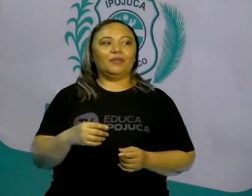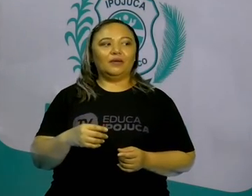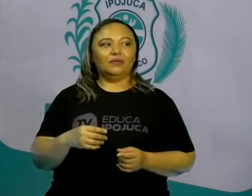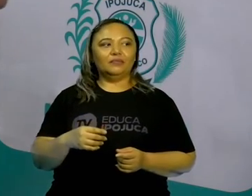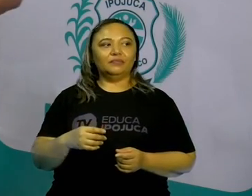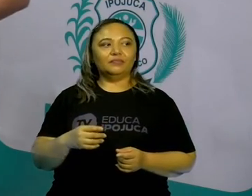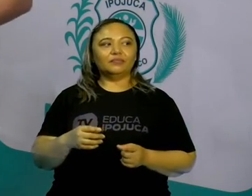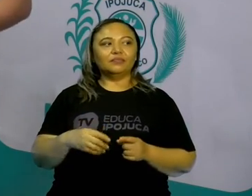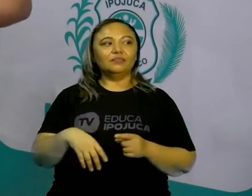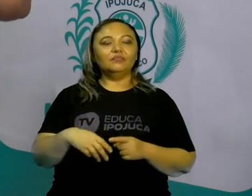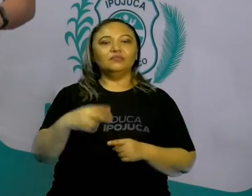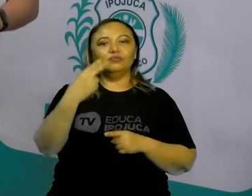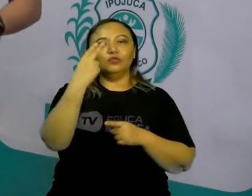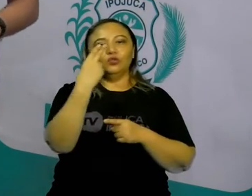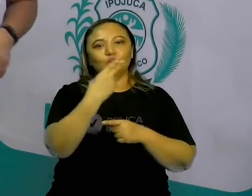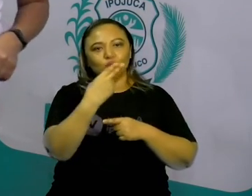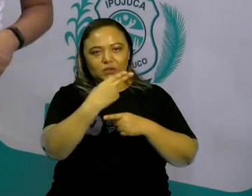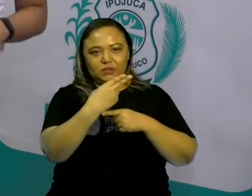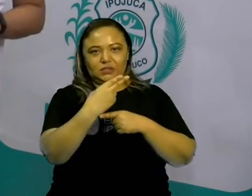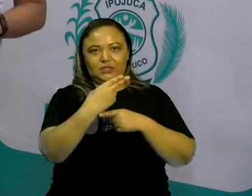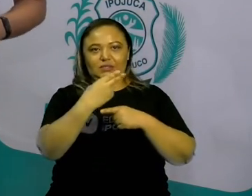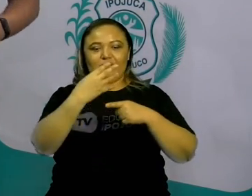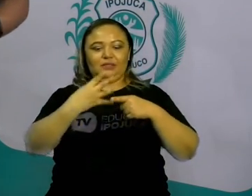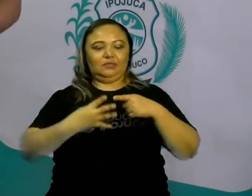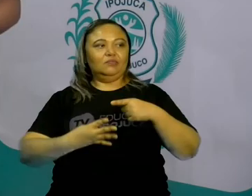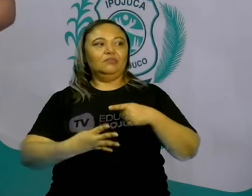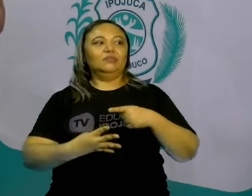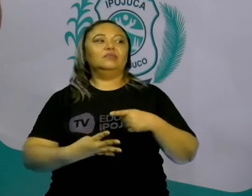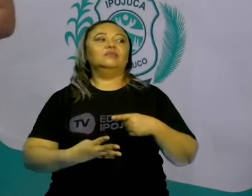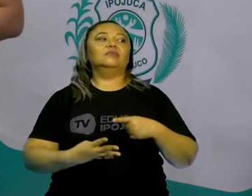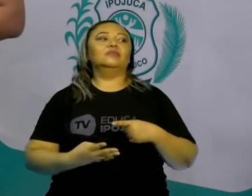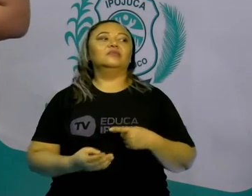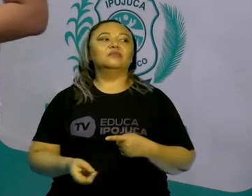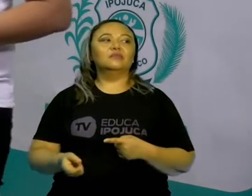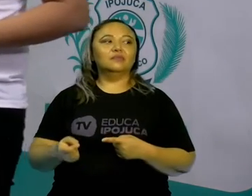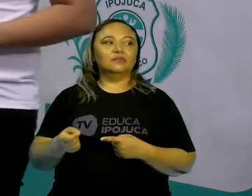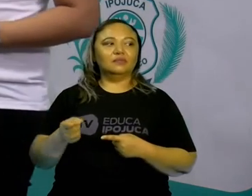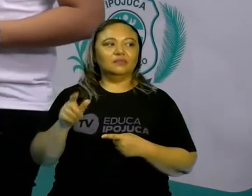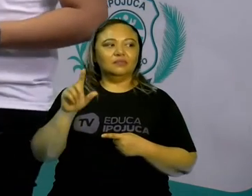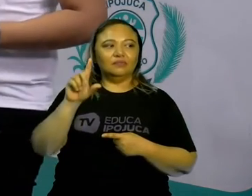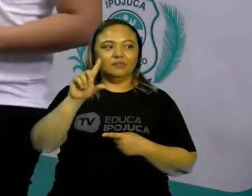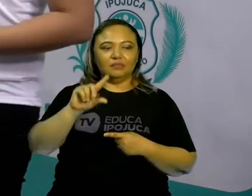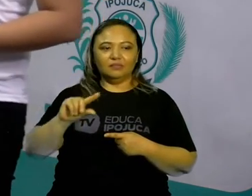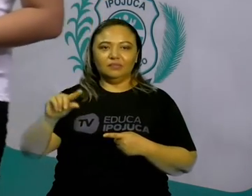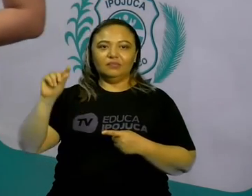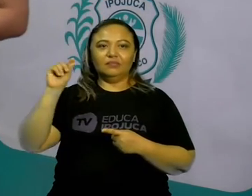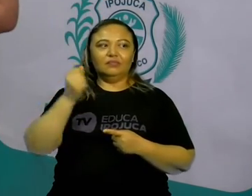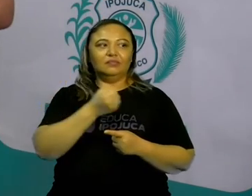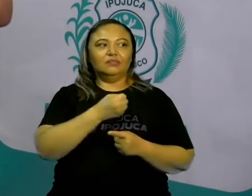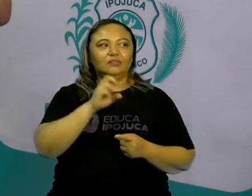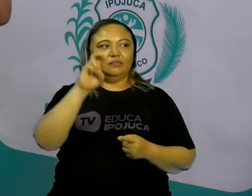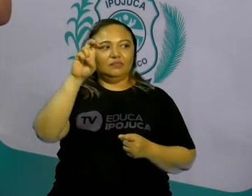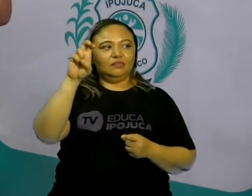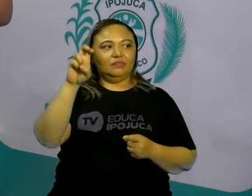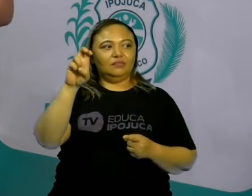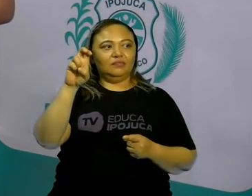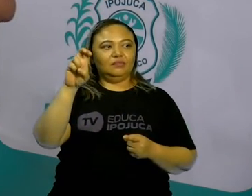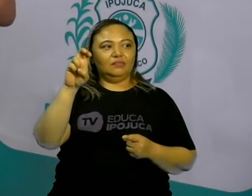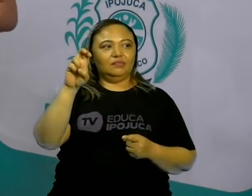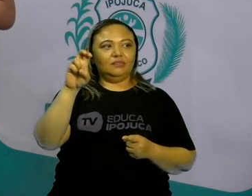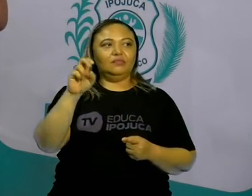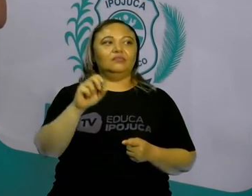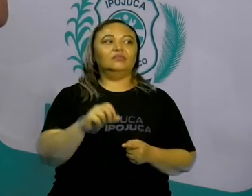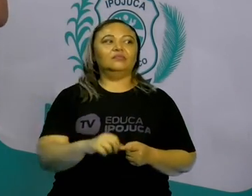bananas em quatro números Parabéns também acertou Espalhe teu número agora 15